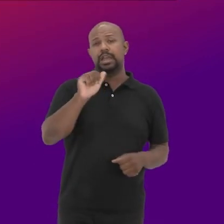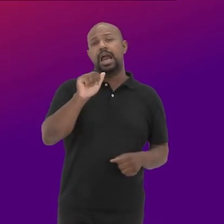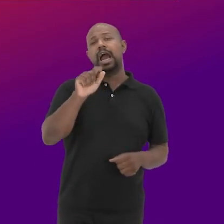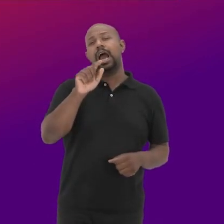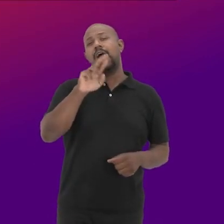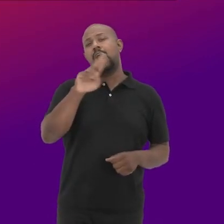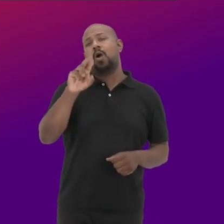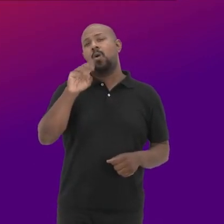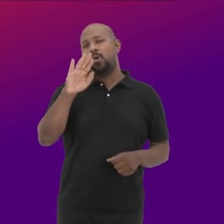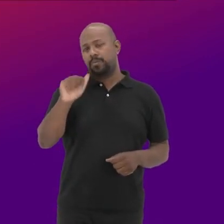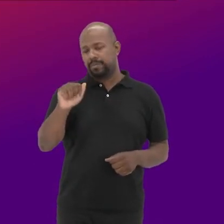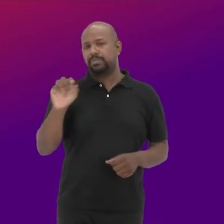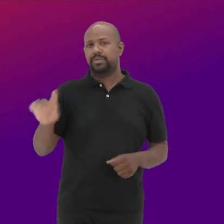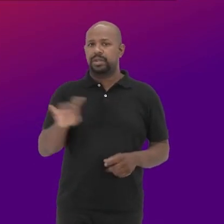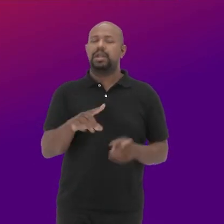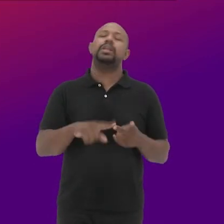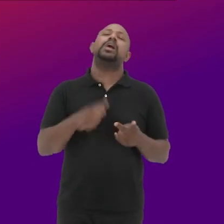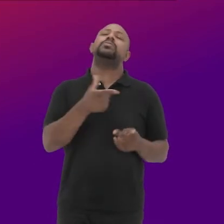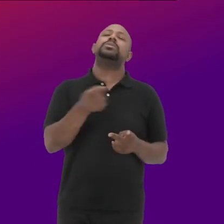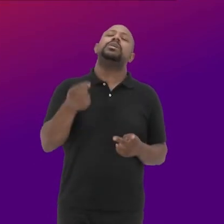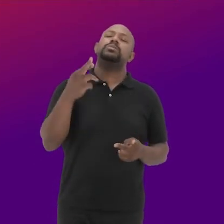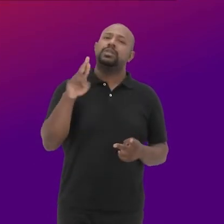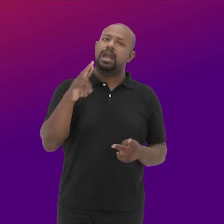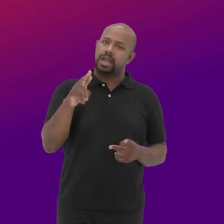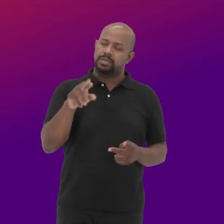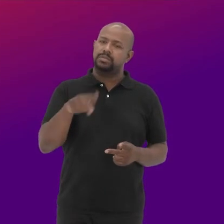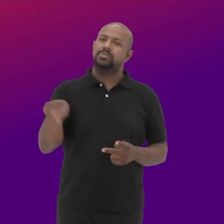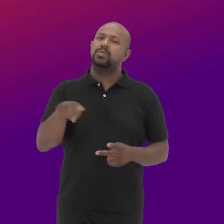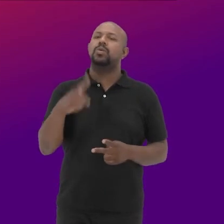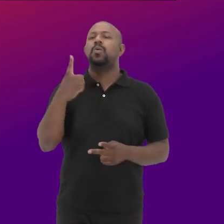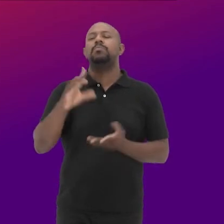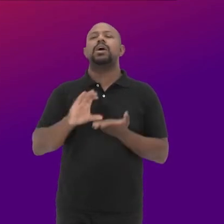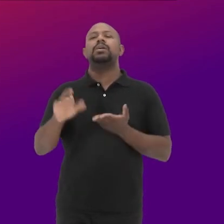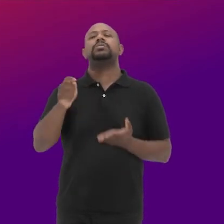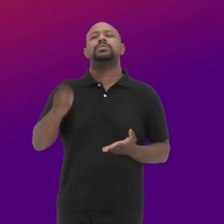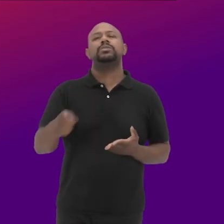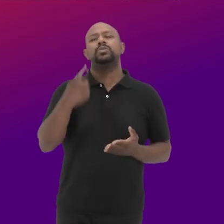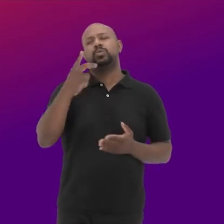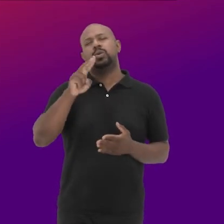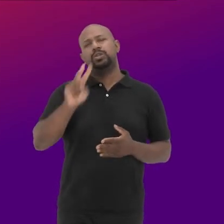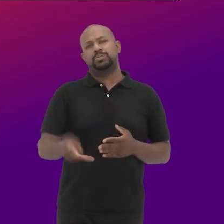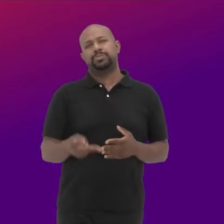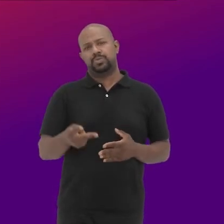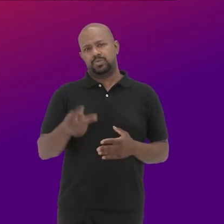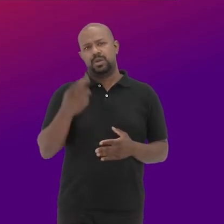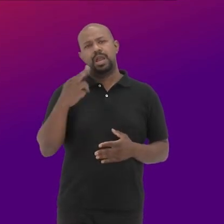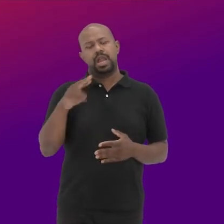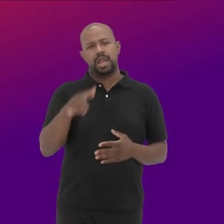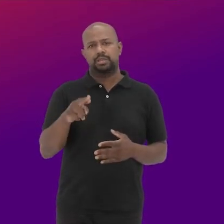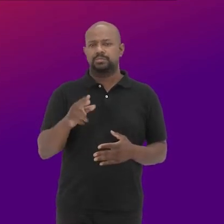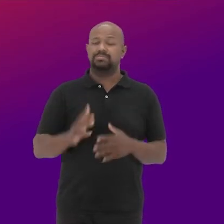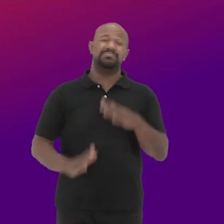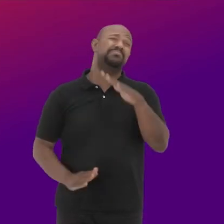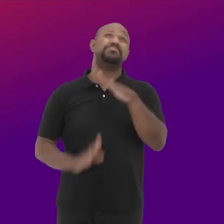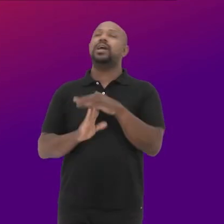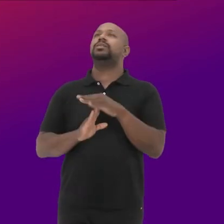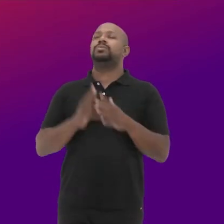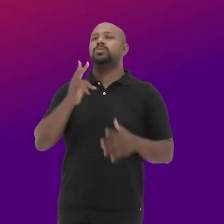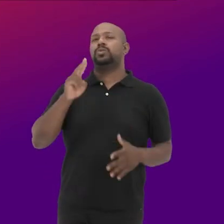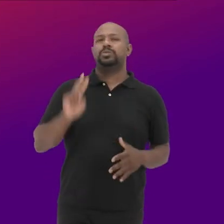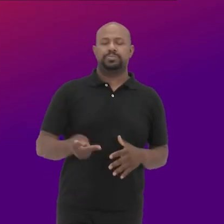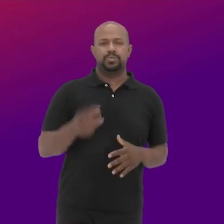por hectare, o que a R$200 representa uma indenização de R$2.000, uma indenização máxima